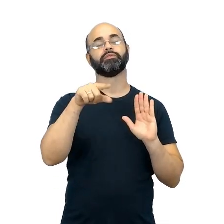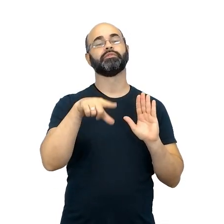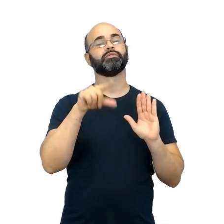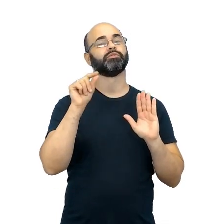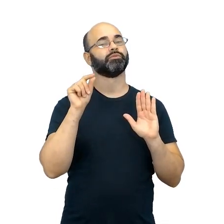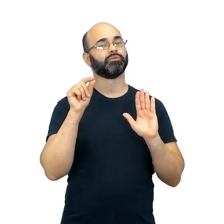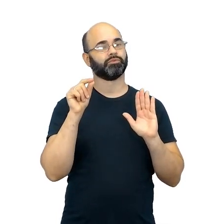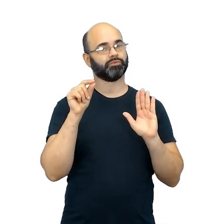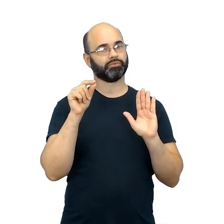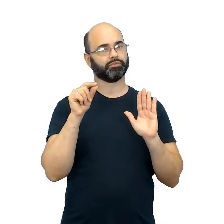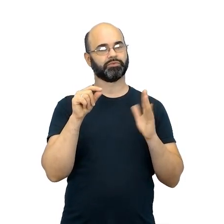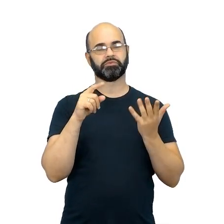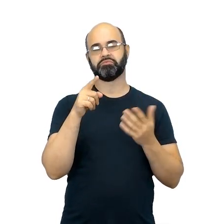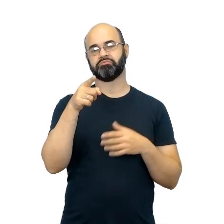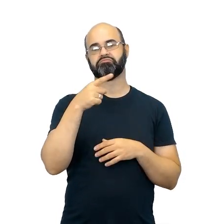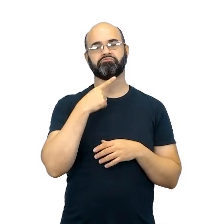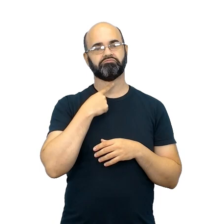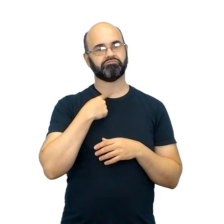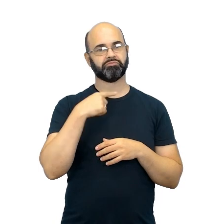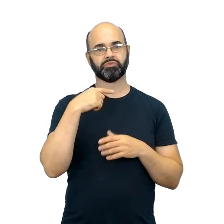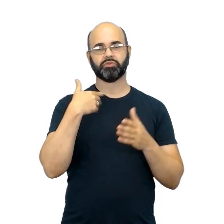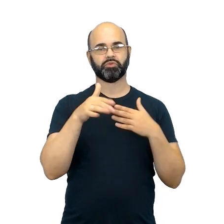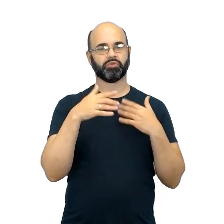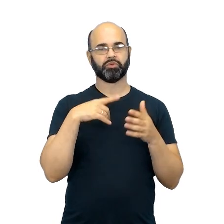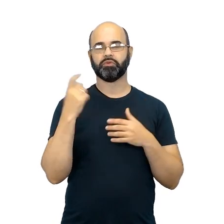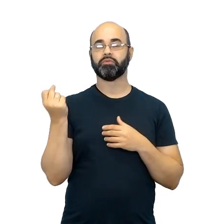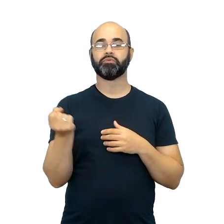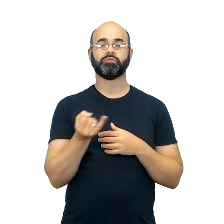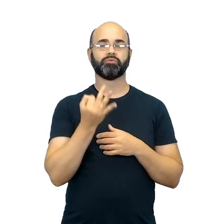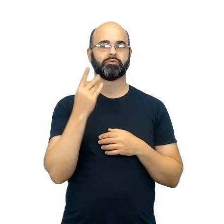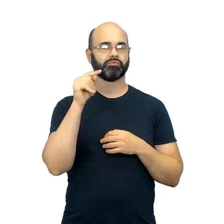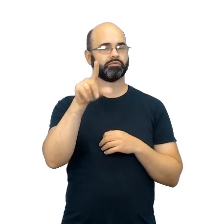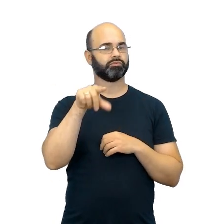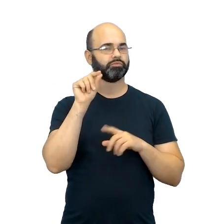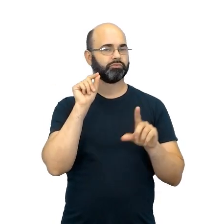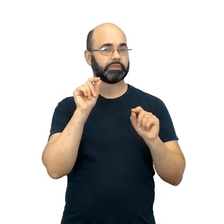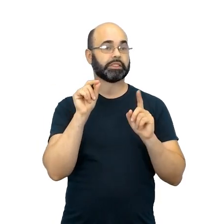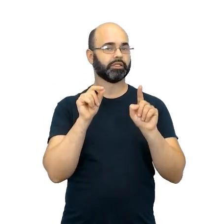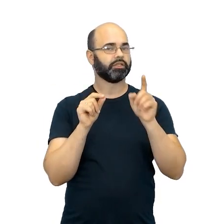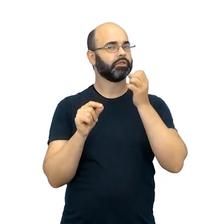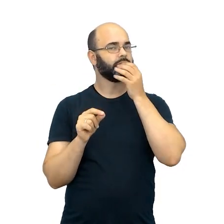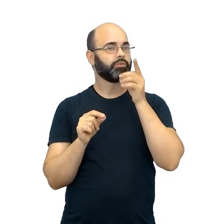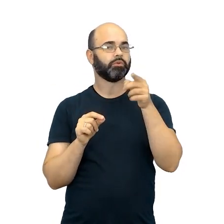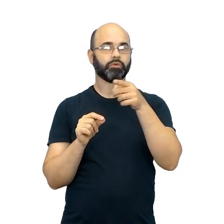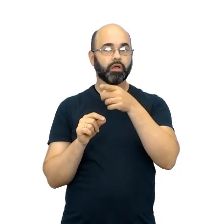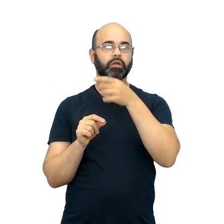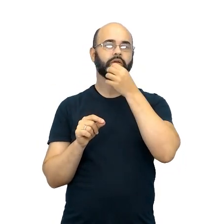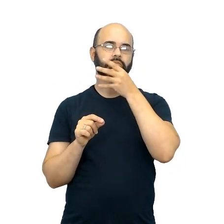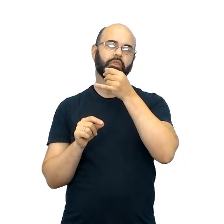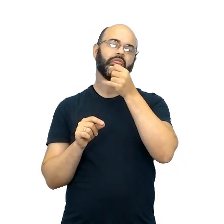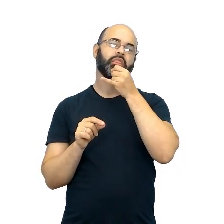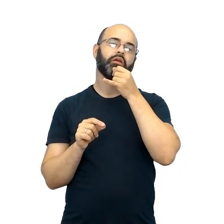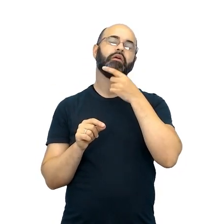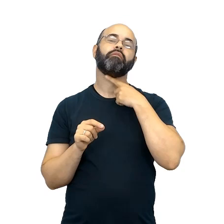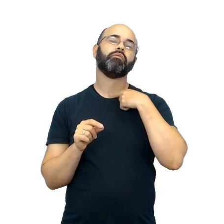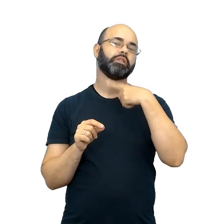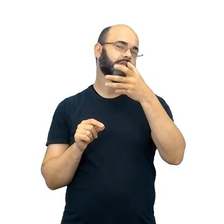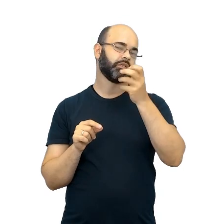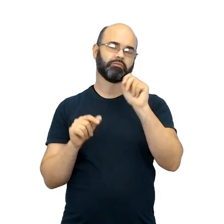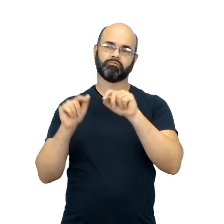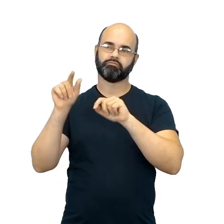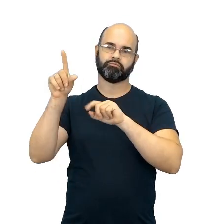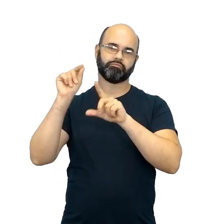alguns desses cientistas, né? Uma parte dessa linha do tempo, e aí eu